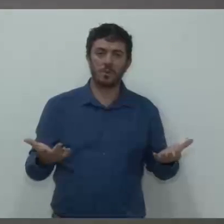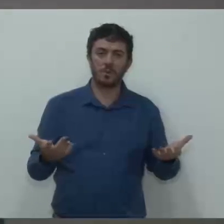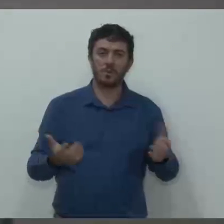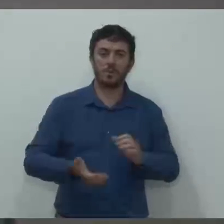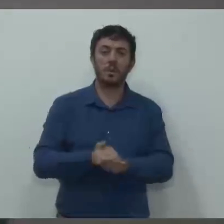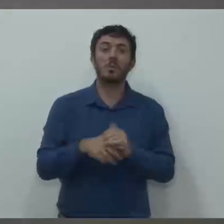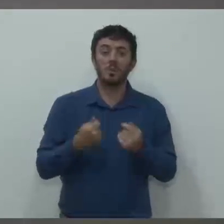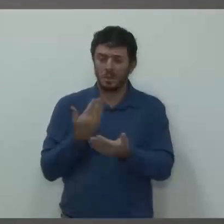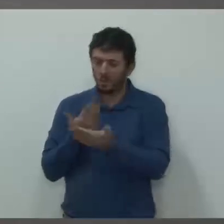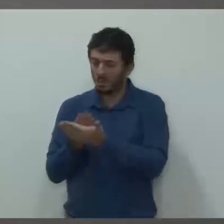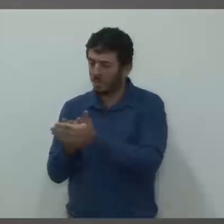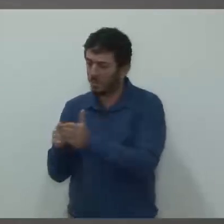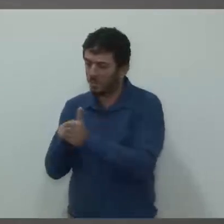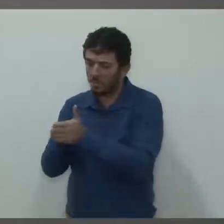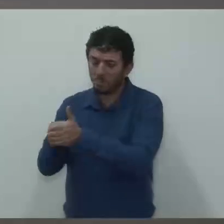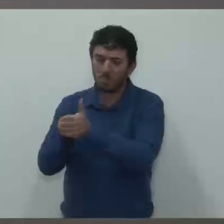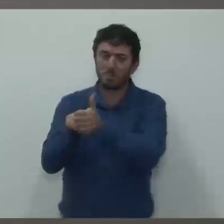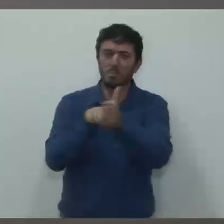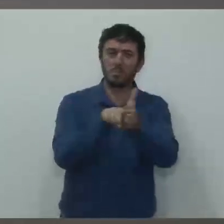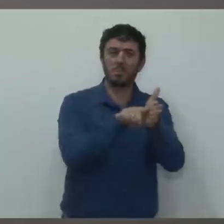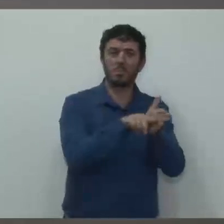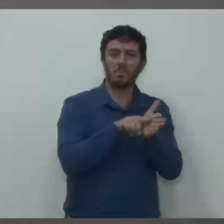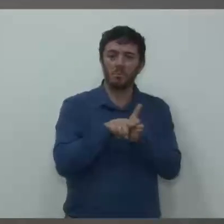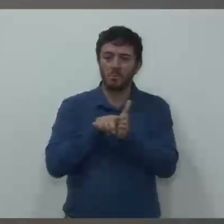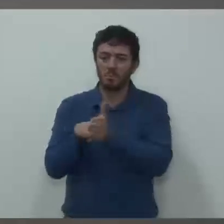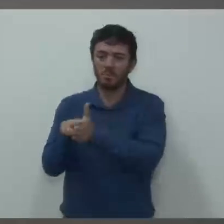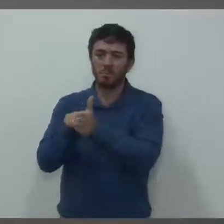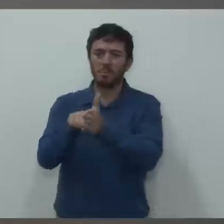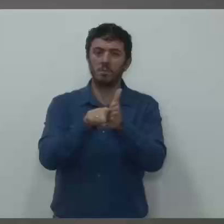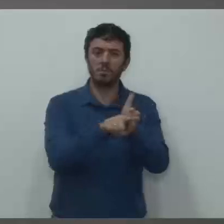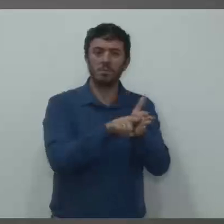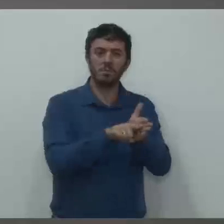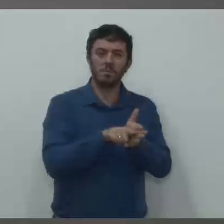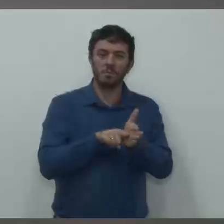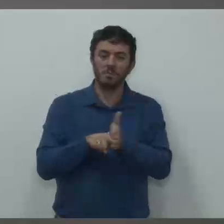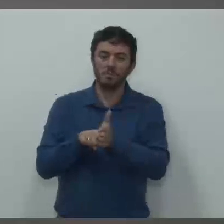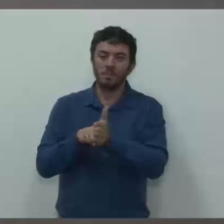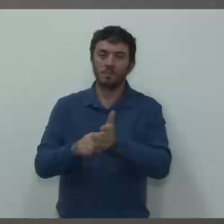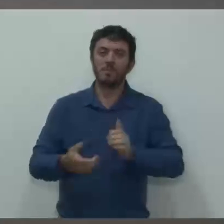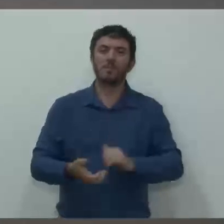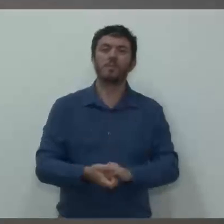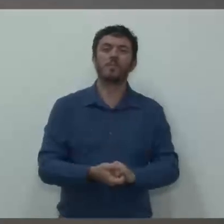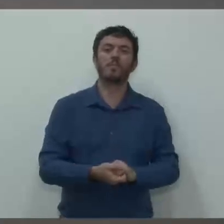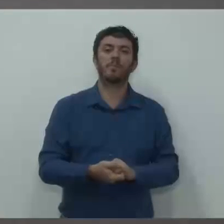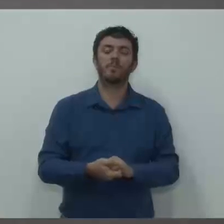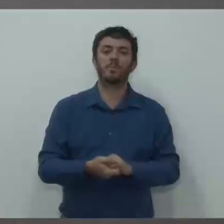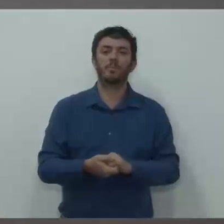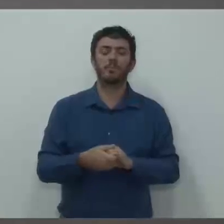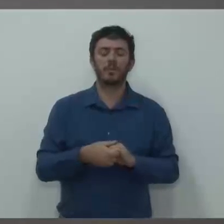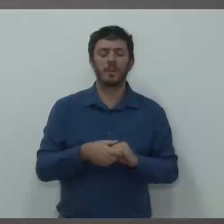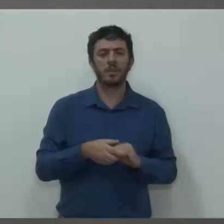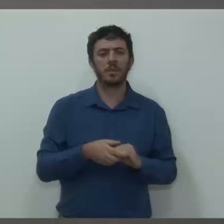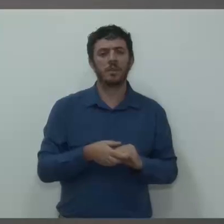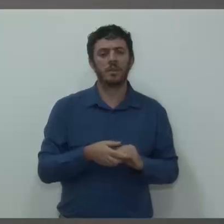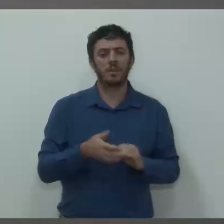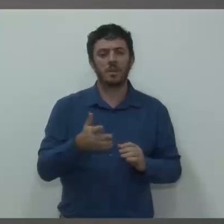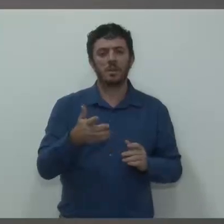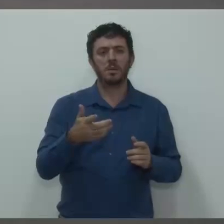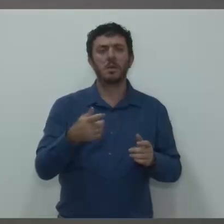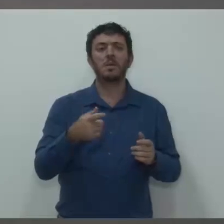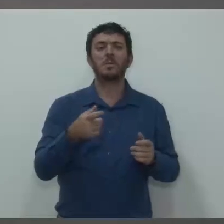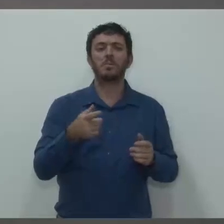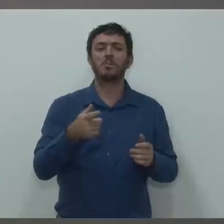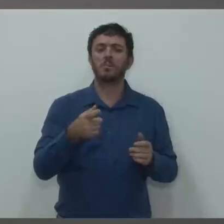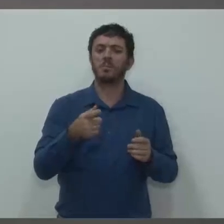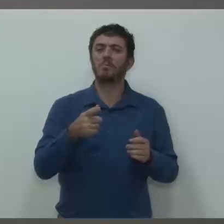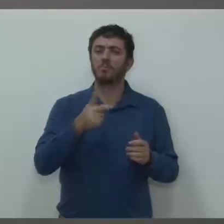no estudo, e aí eu quero saber mais detalhes. Não sei se vocês acompanharam, mas existe uma possibilidade de aumentar a